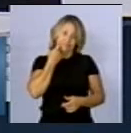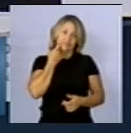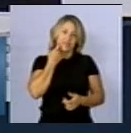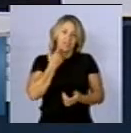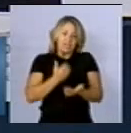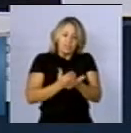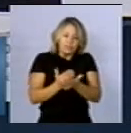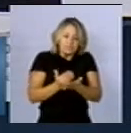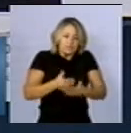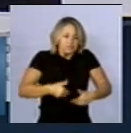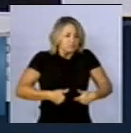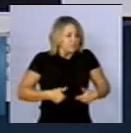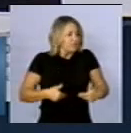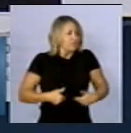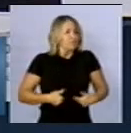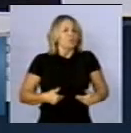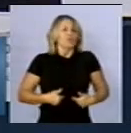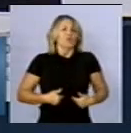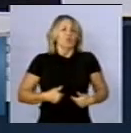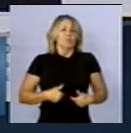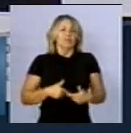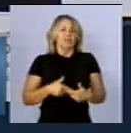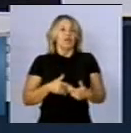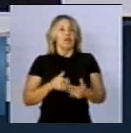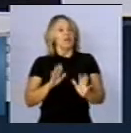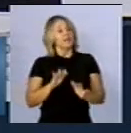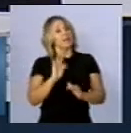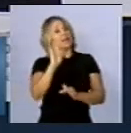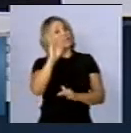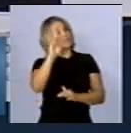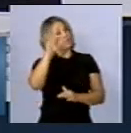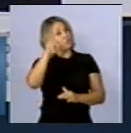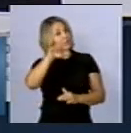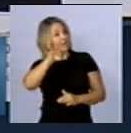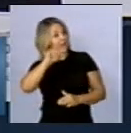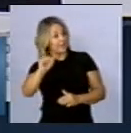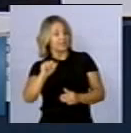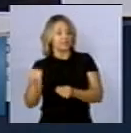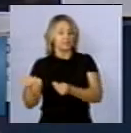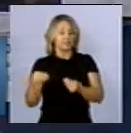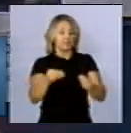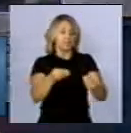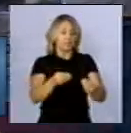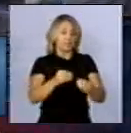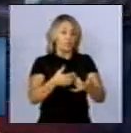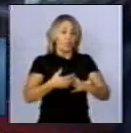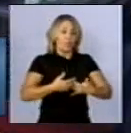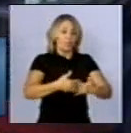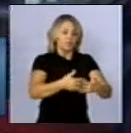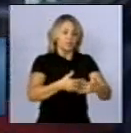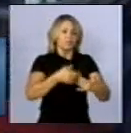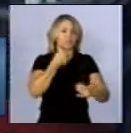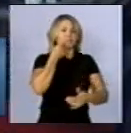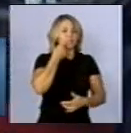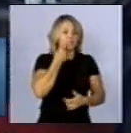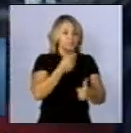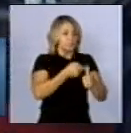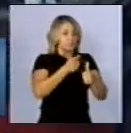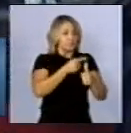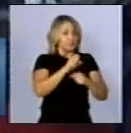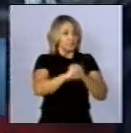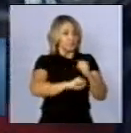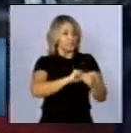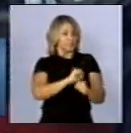a ter fome aí veio a Funai trouxe um caminhão de peixe para eles o primeiro ano que